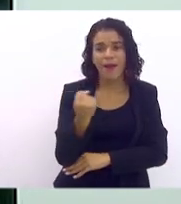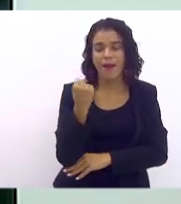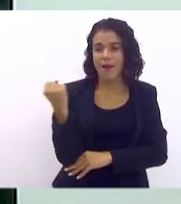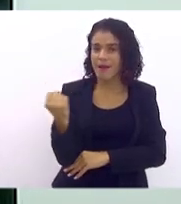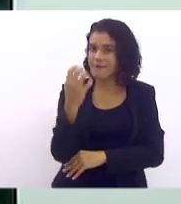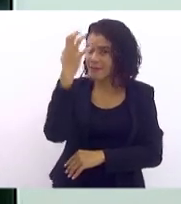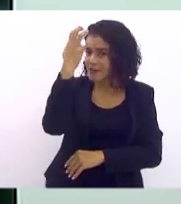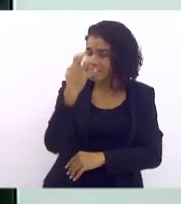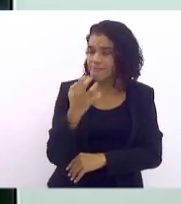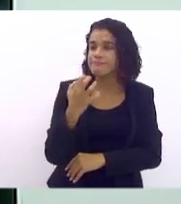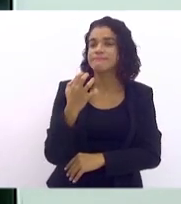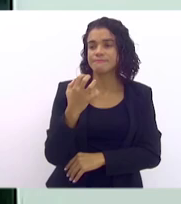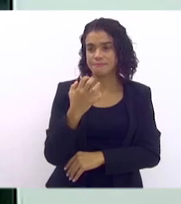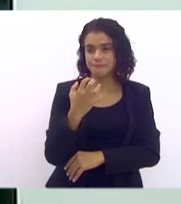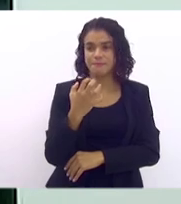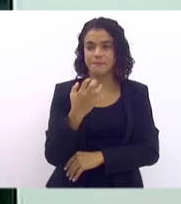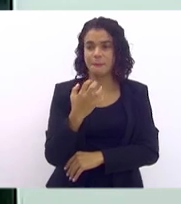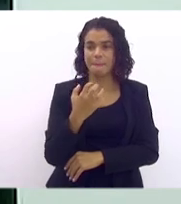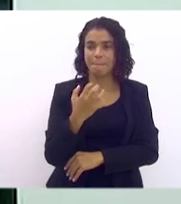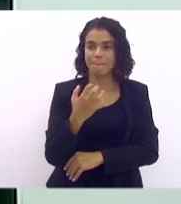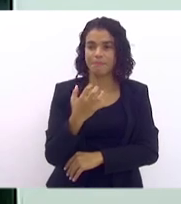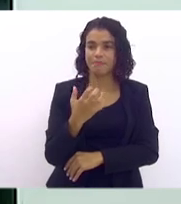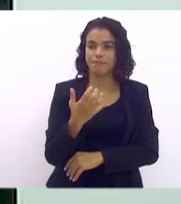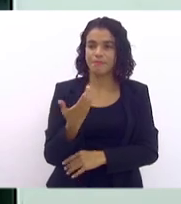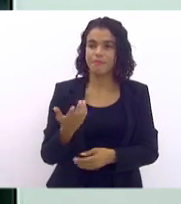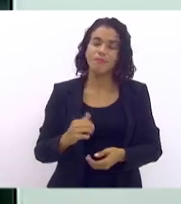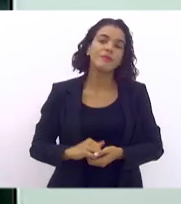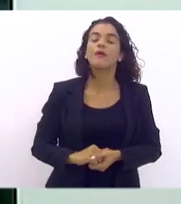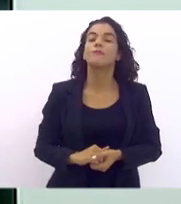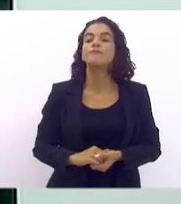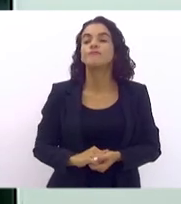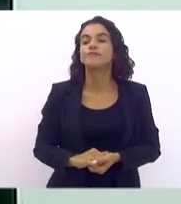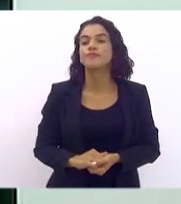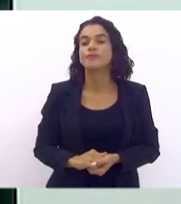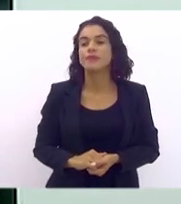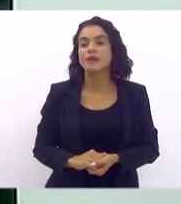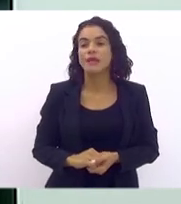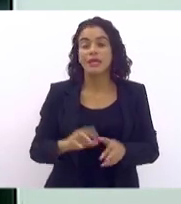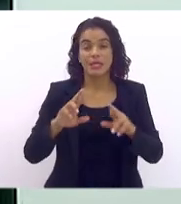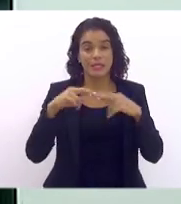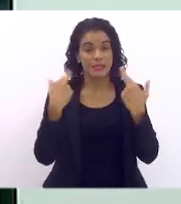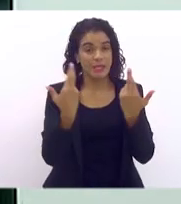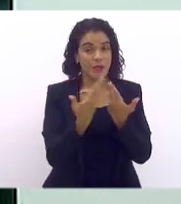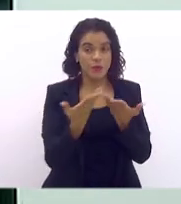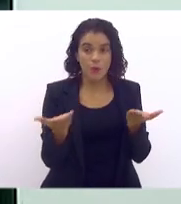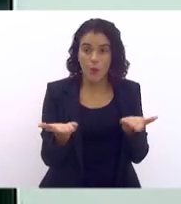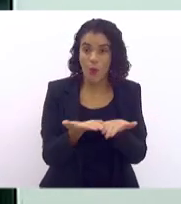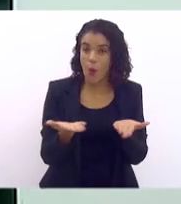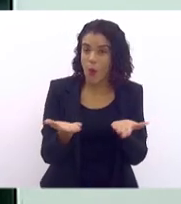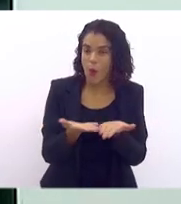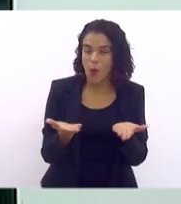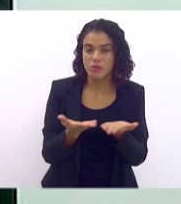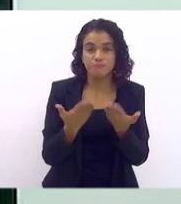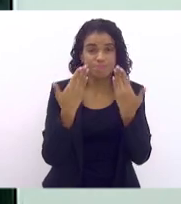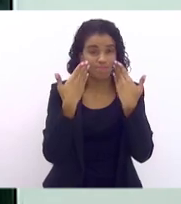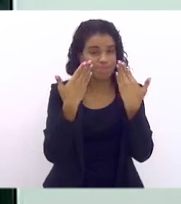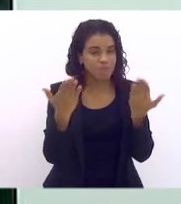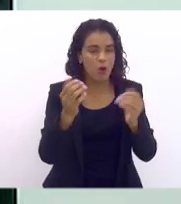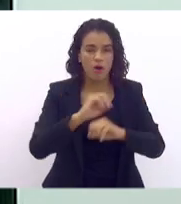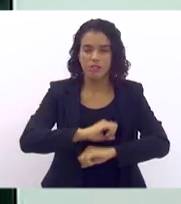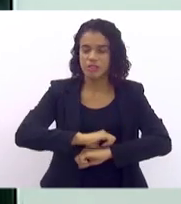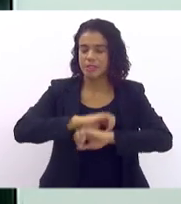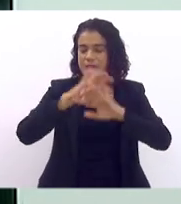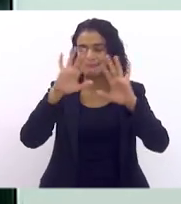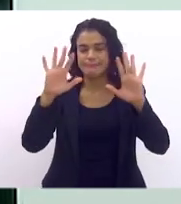gente tem aqui, sabe? E a reunião de hoje mostra